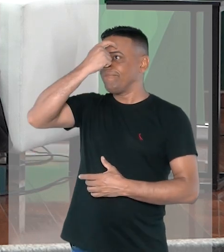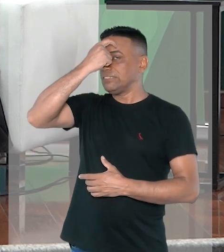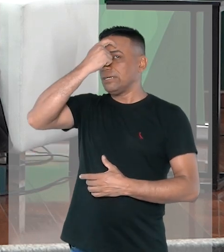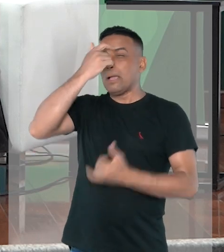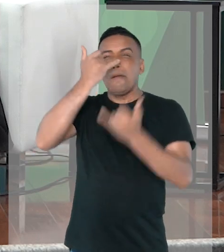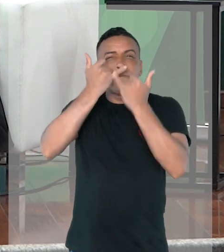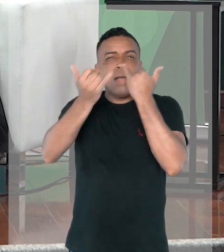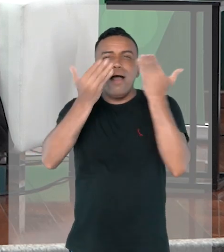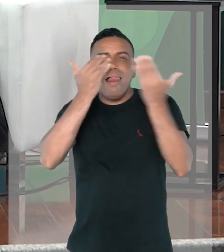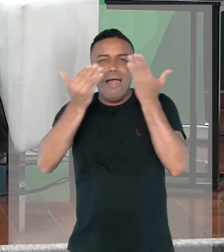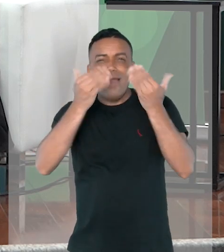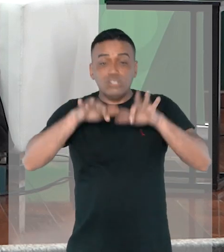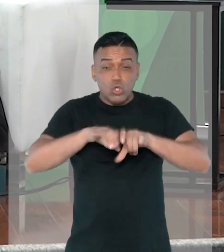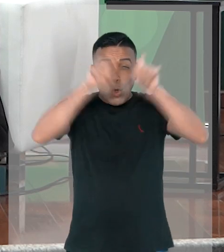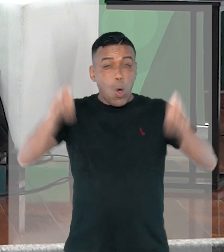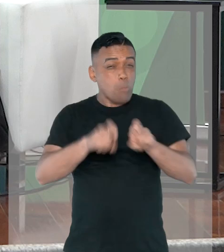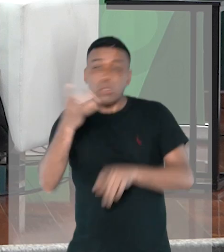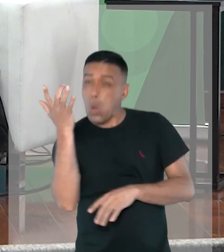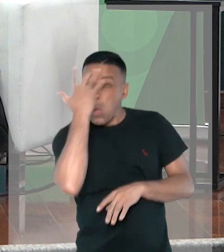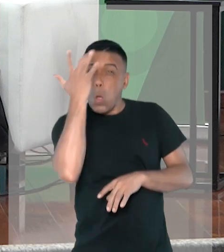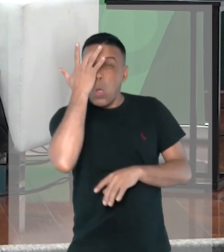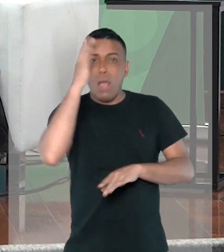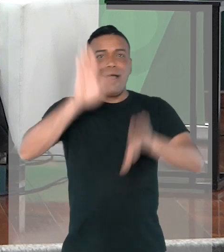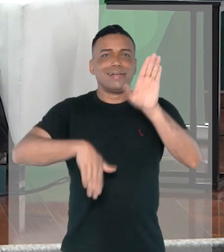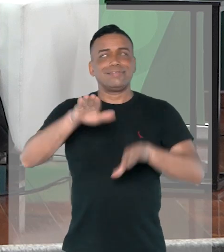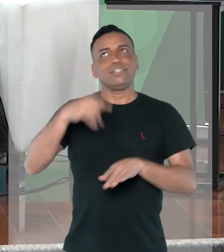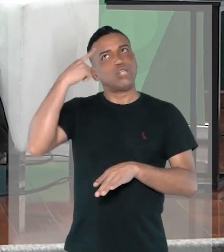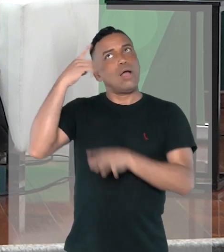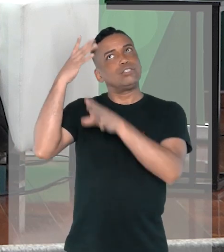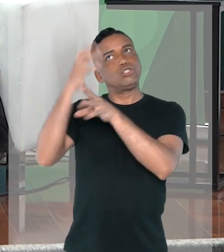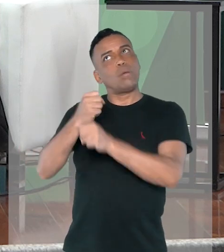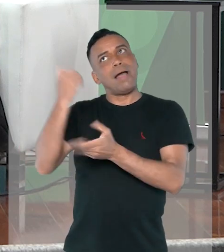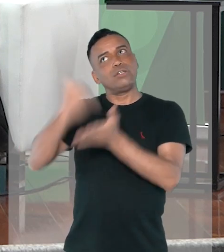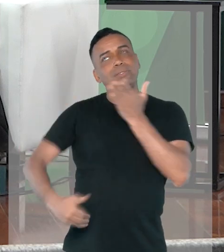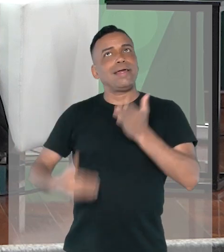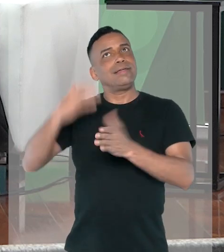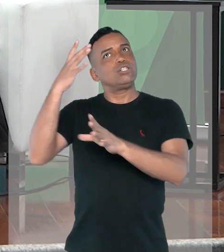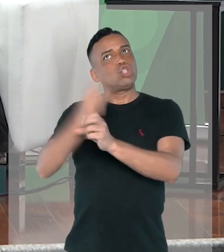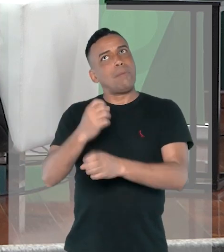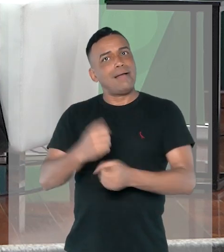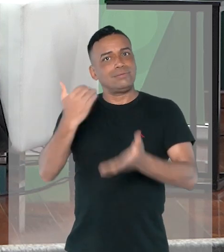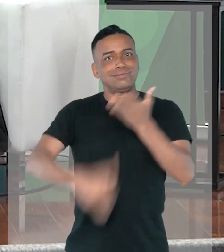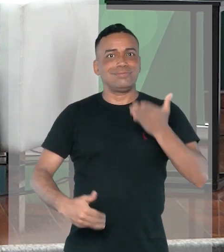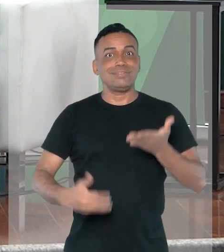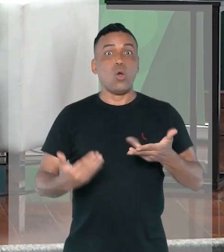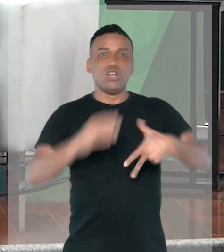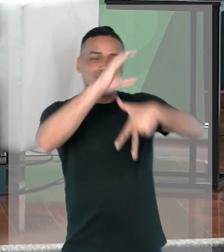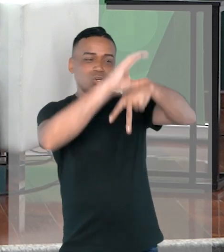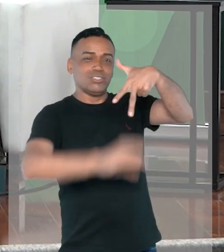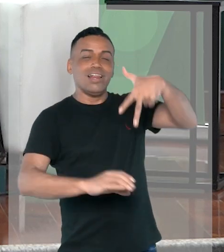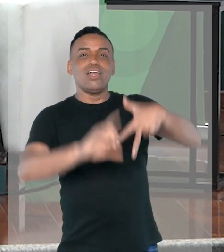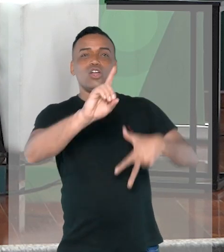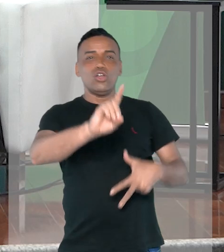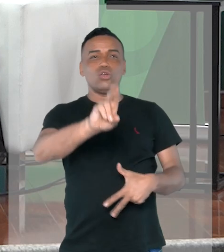de última geração, que muitas vezes só usamos para somar e subtrair. E eu adorei hoje que o nosso conselheiro Durval